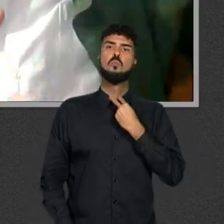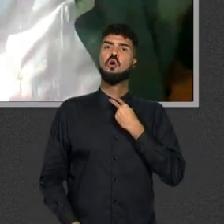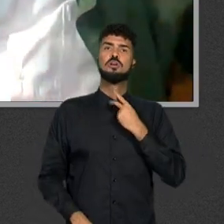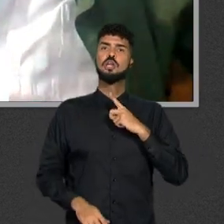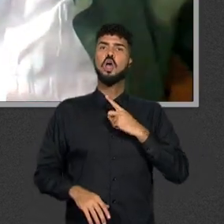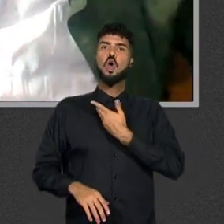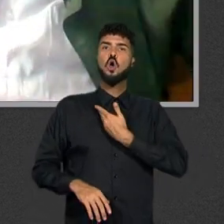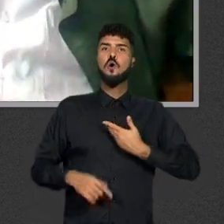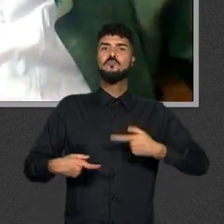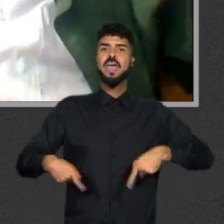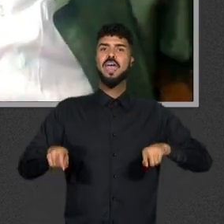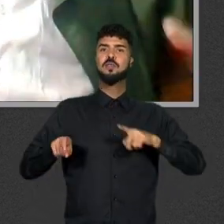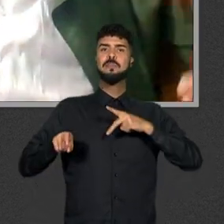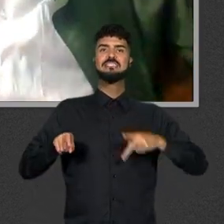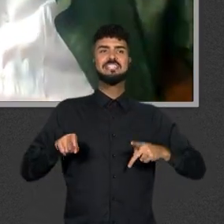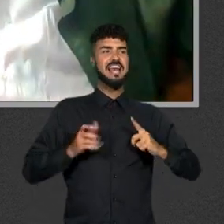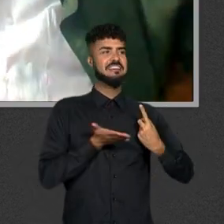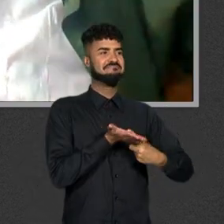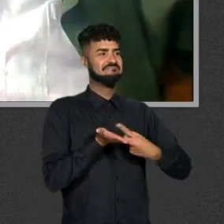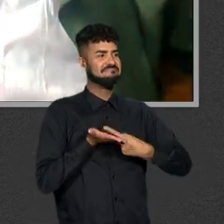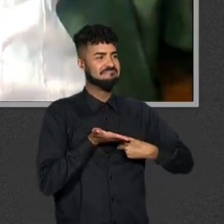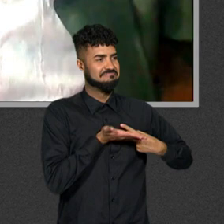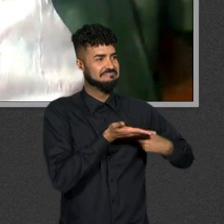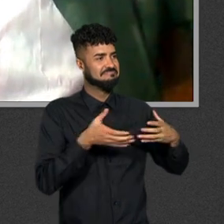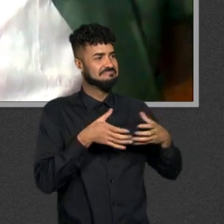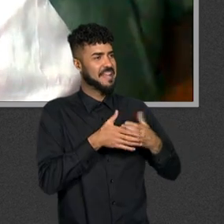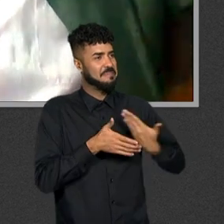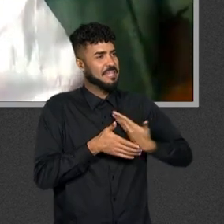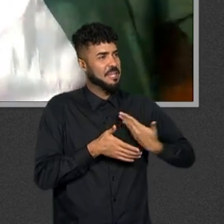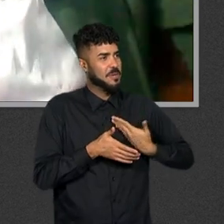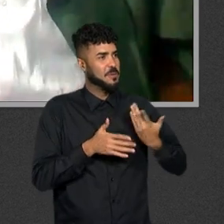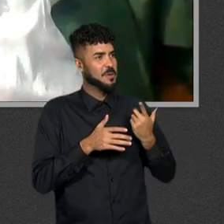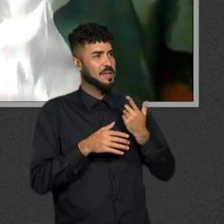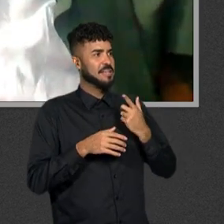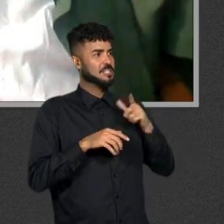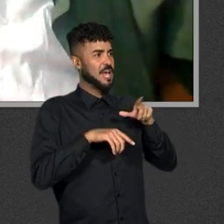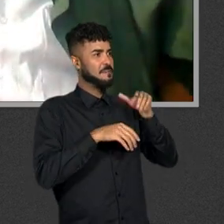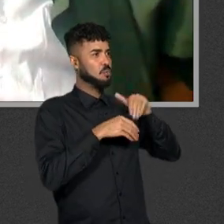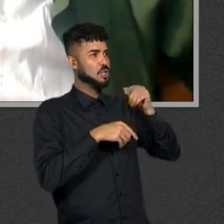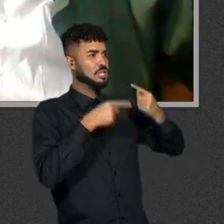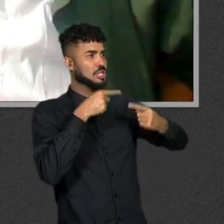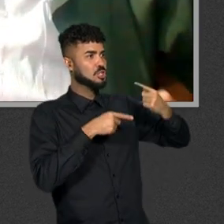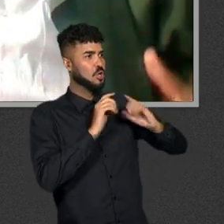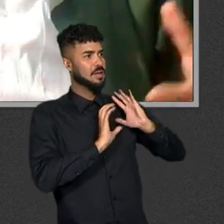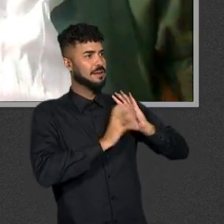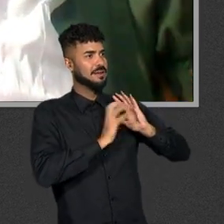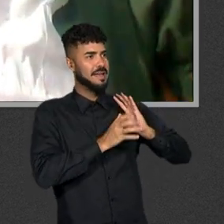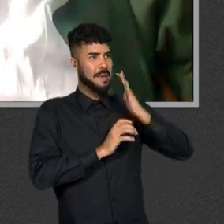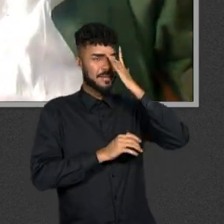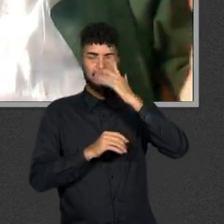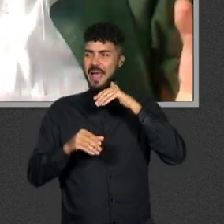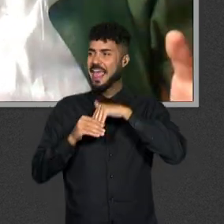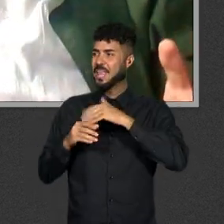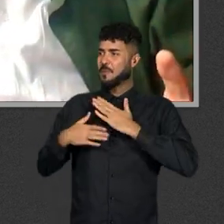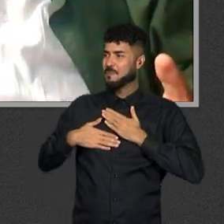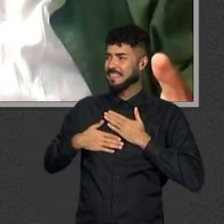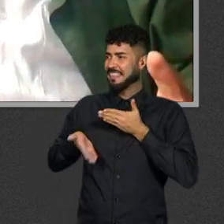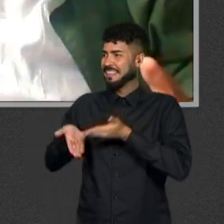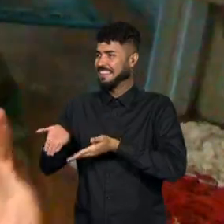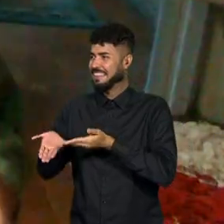do governante, dos seus amigos, dos seus eleitores, dos seus financiadores de campanha, e deve funcionar